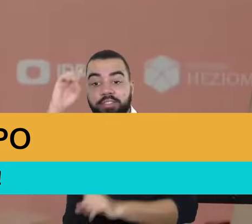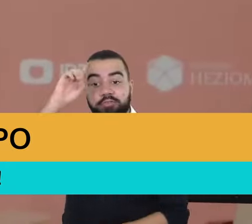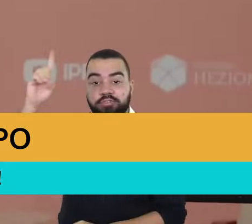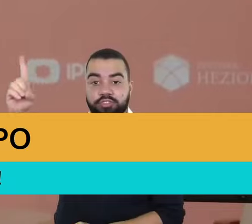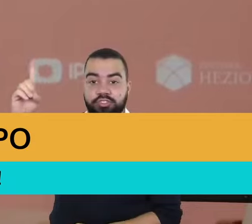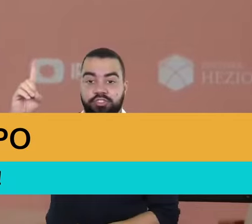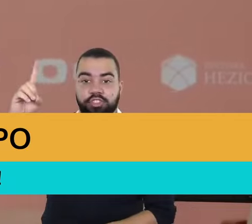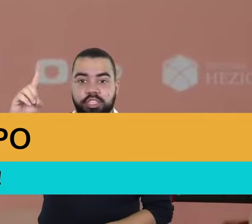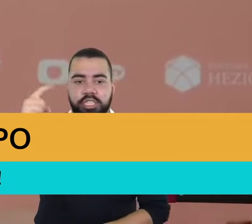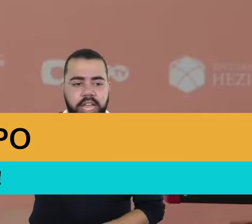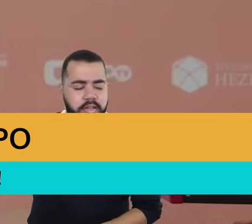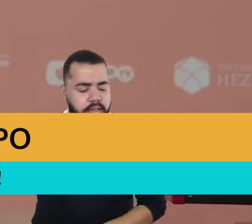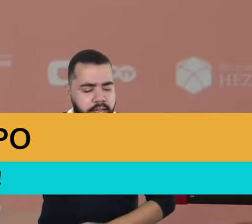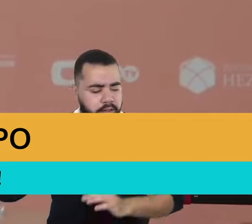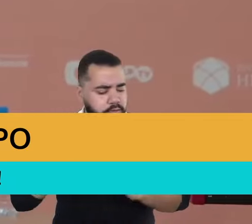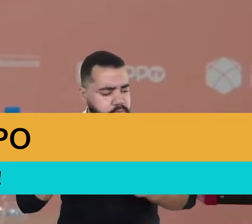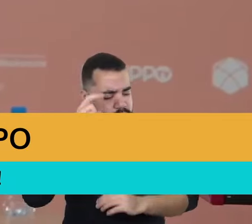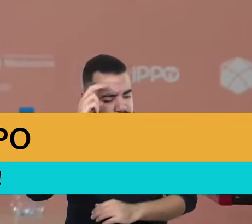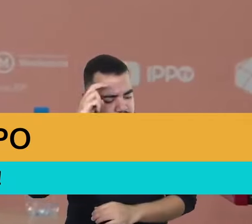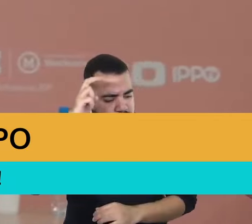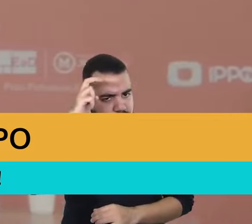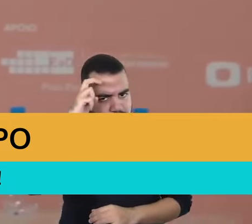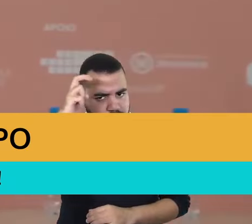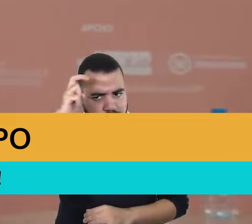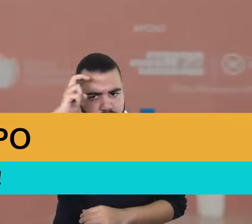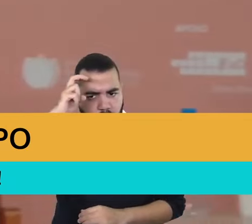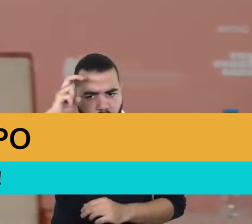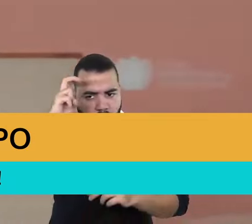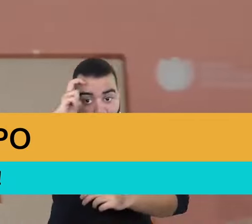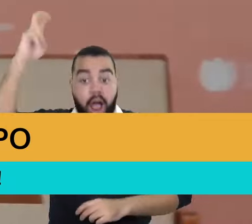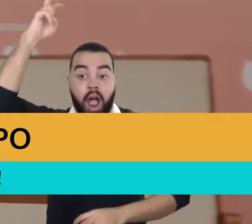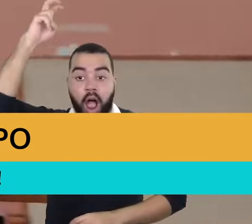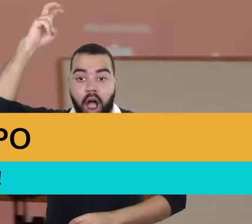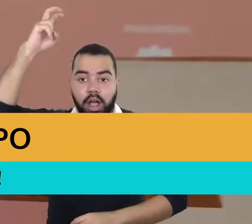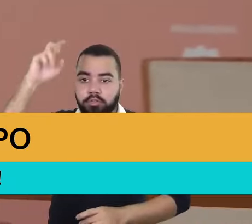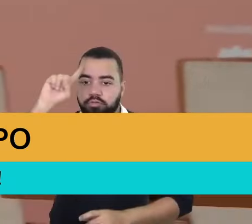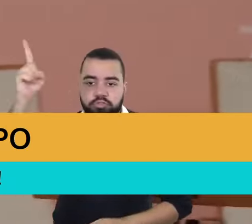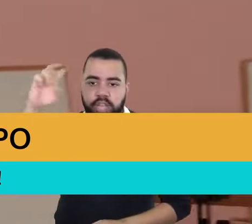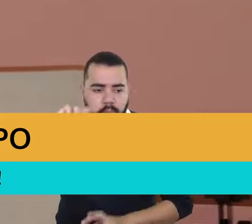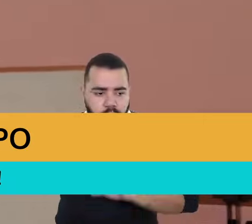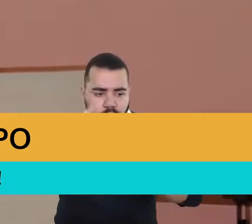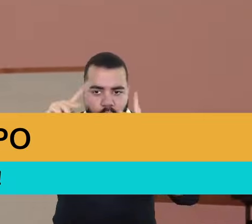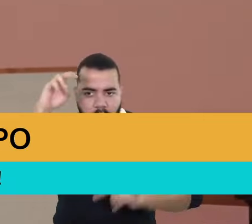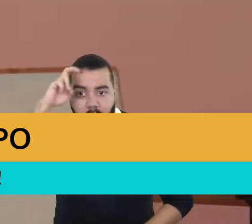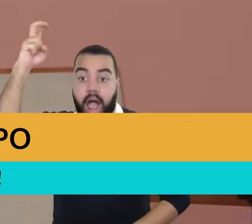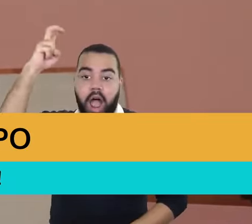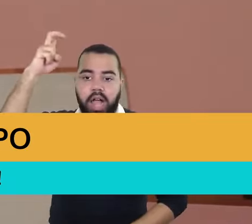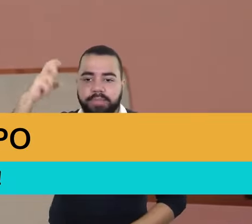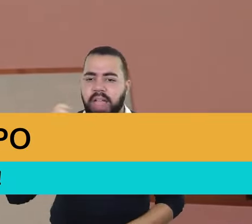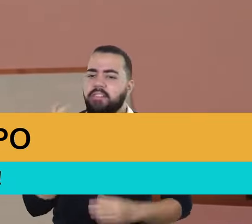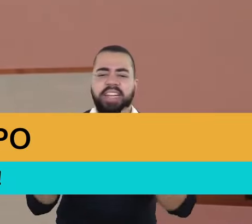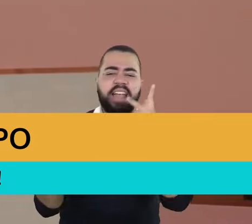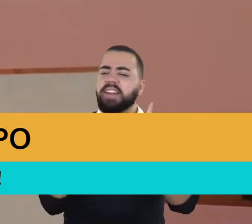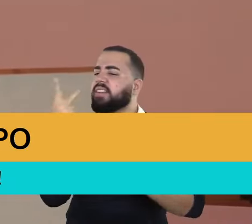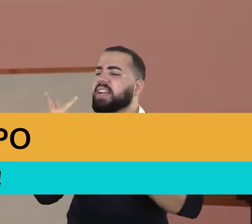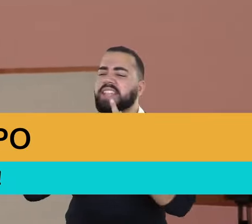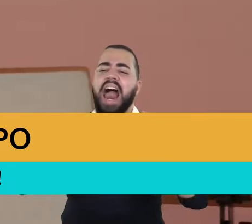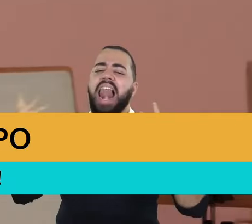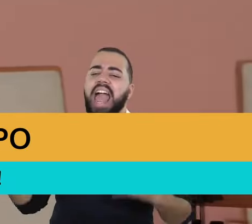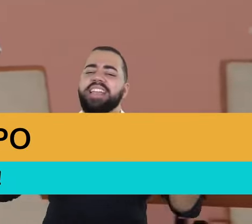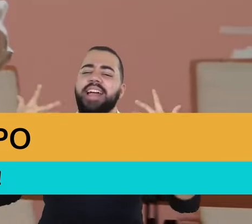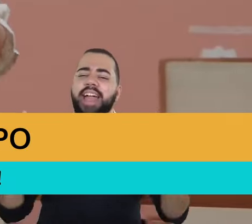tive um salto de desenvolvimento. Porque eu era uma criança, gente, muito engraçada. Eu sempre fui assim, falante, tagarela,